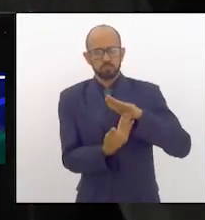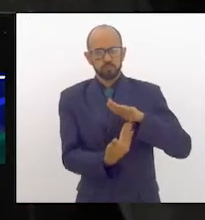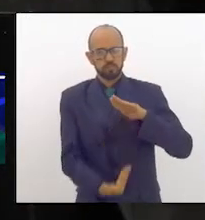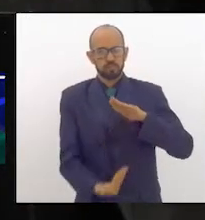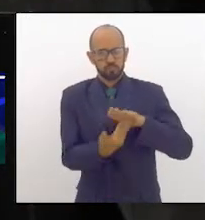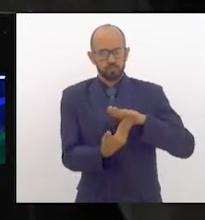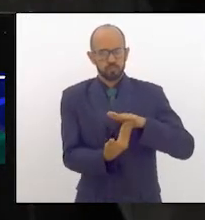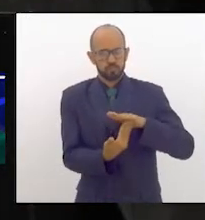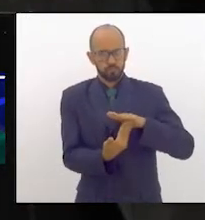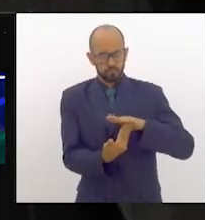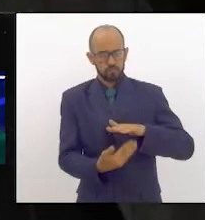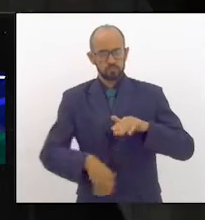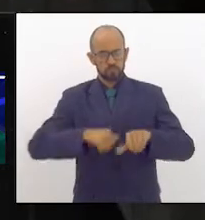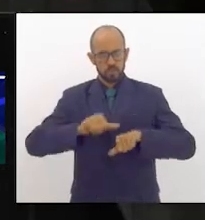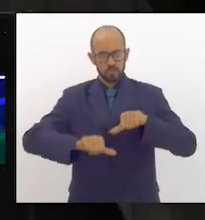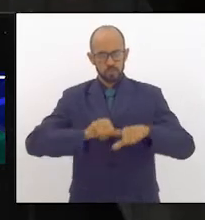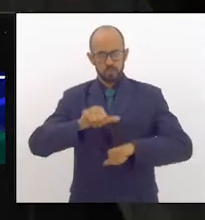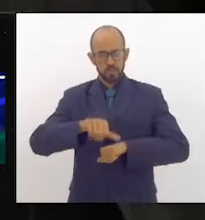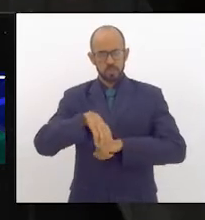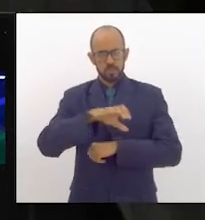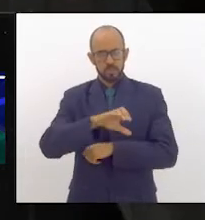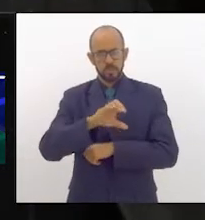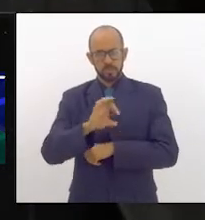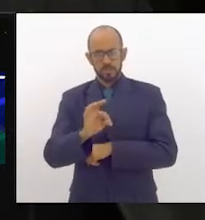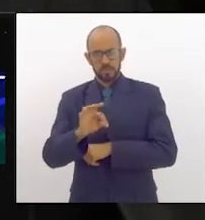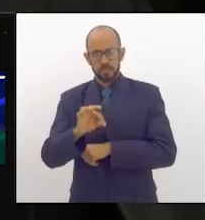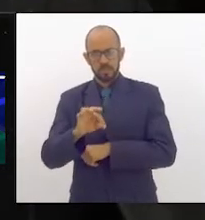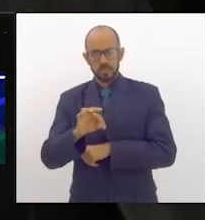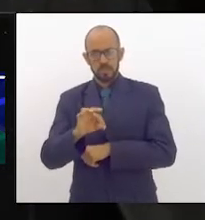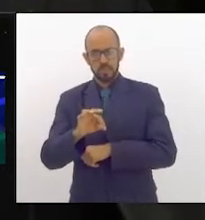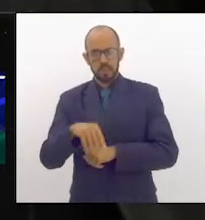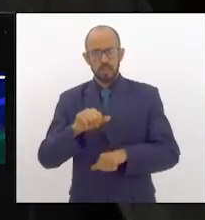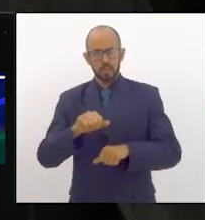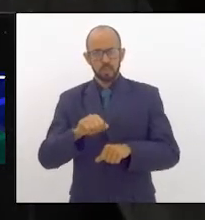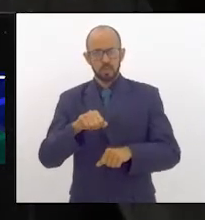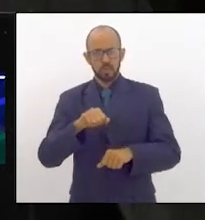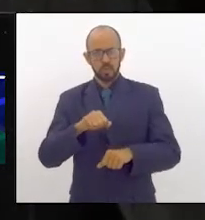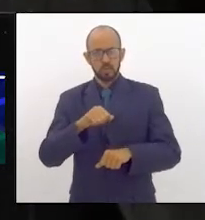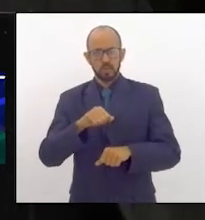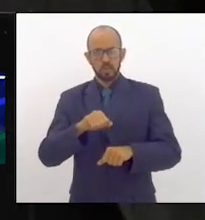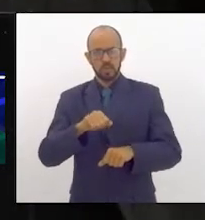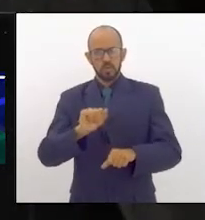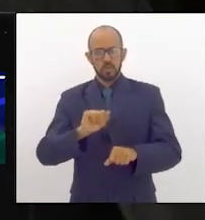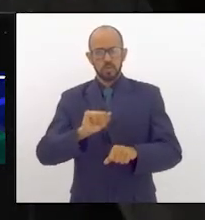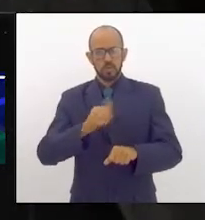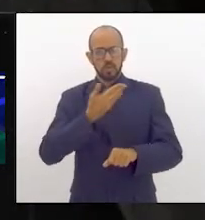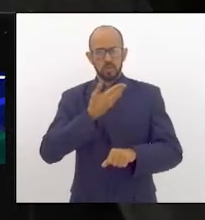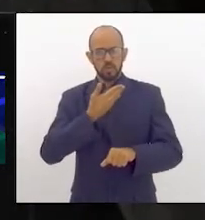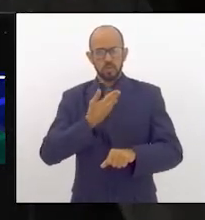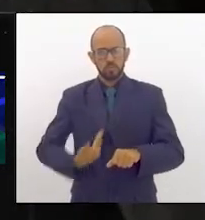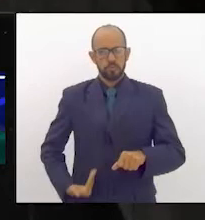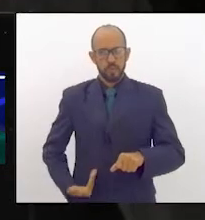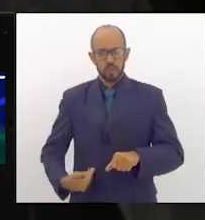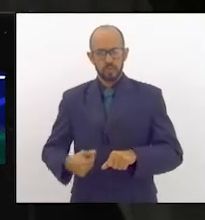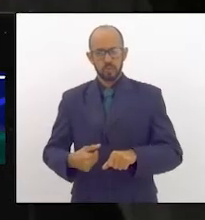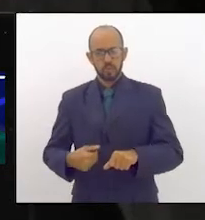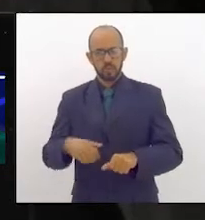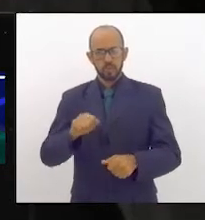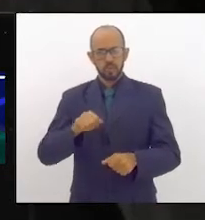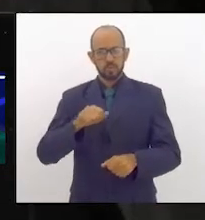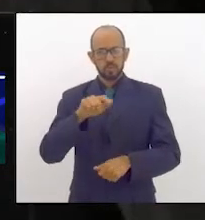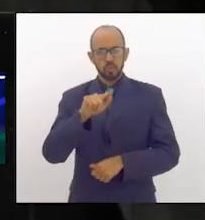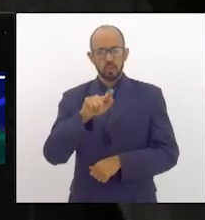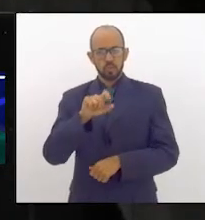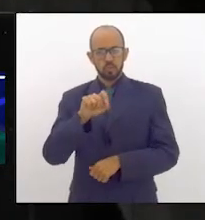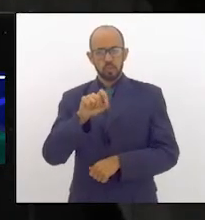feitas na CLT no contexto da reforma trabalhista do governo golpista de temer tentou se limitar a ação do Ministério Público do Trabalho